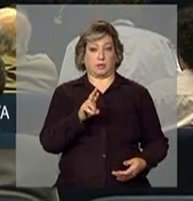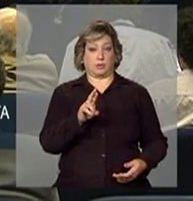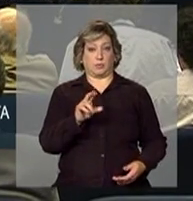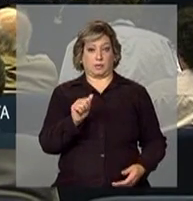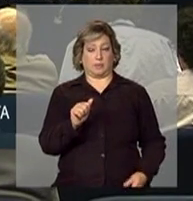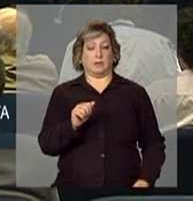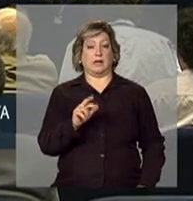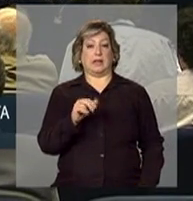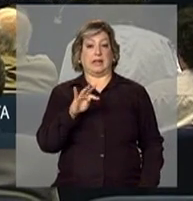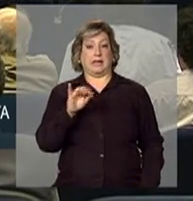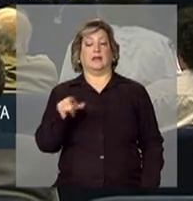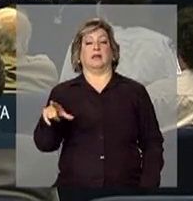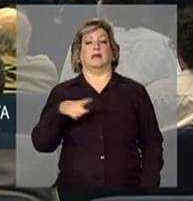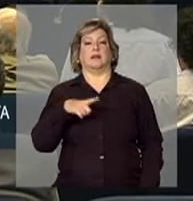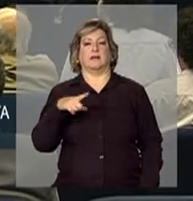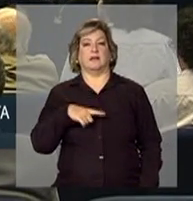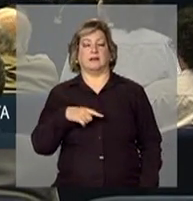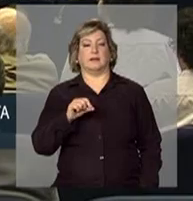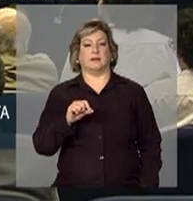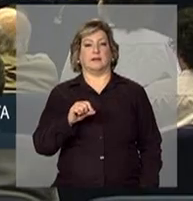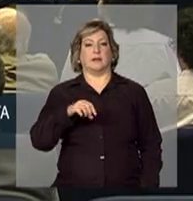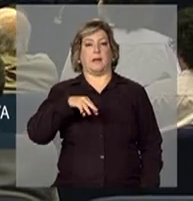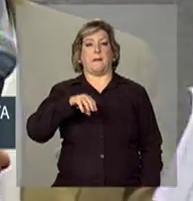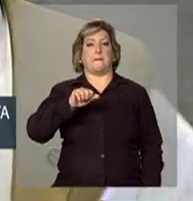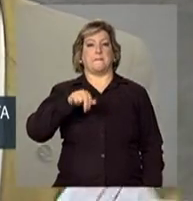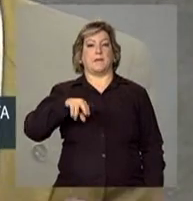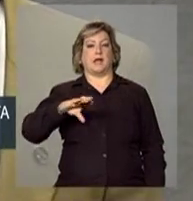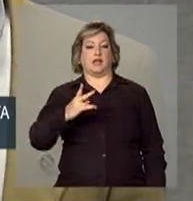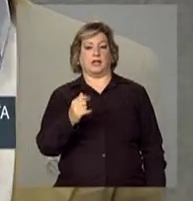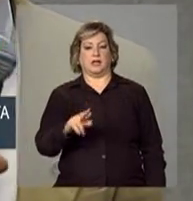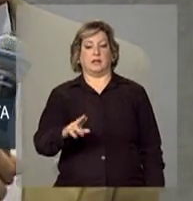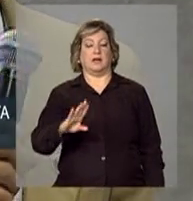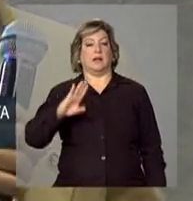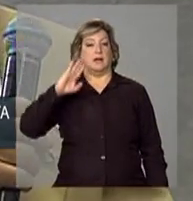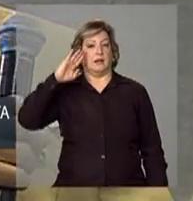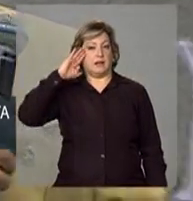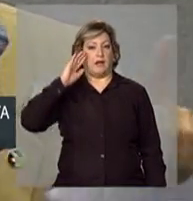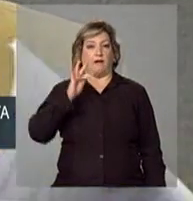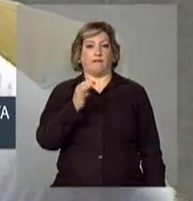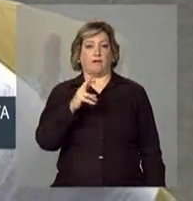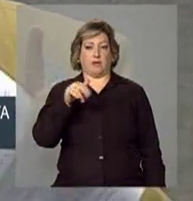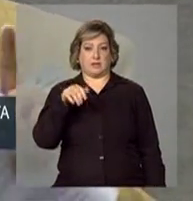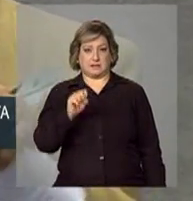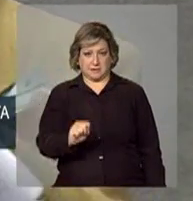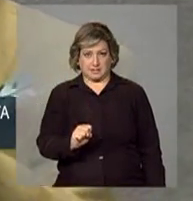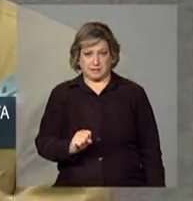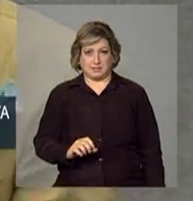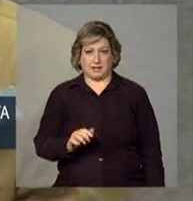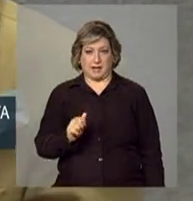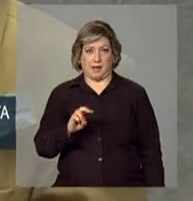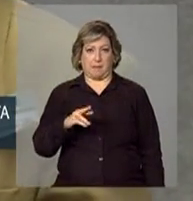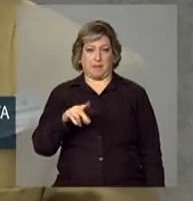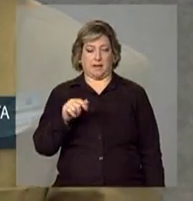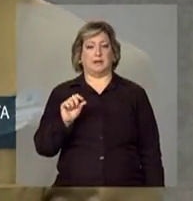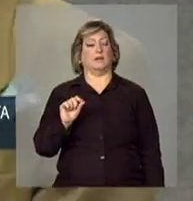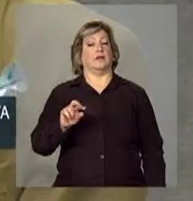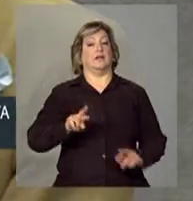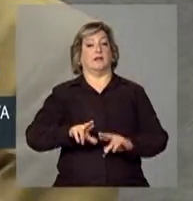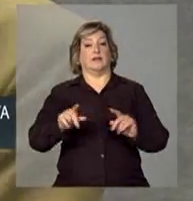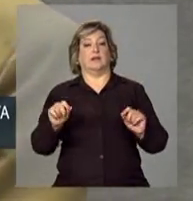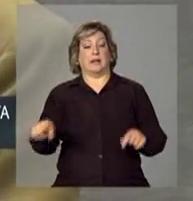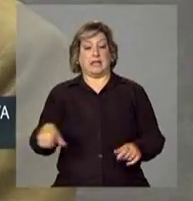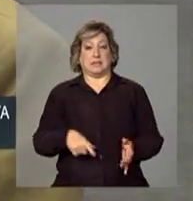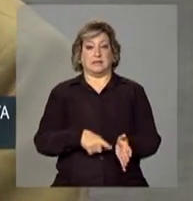que é manchar as Forças Armadas. Começo por aí para dizer o seguinte, ao contrário, a apuração